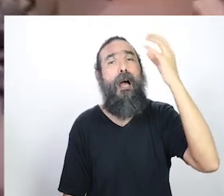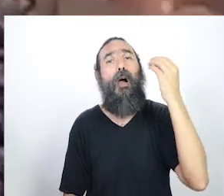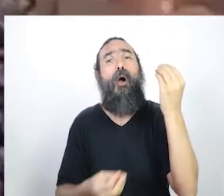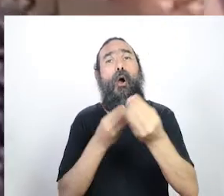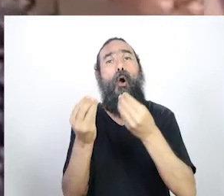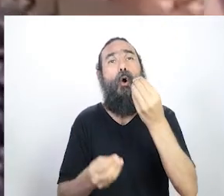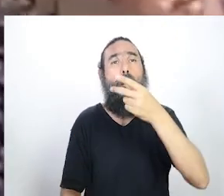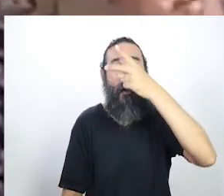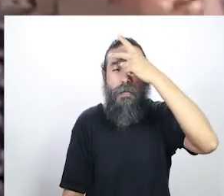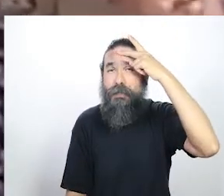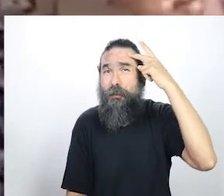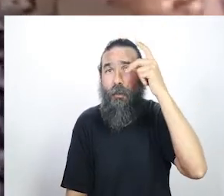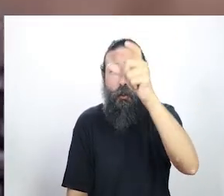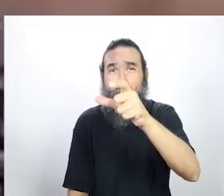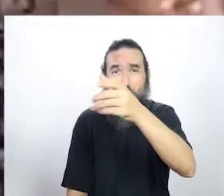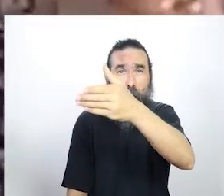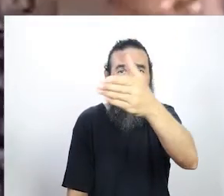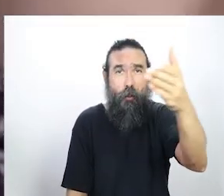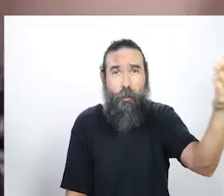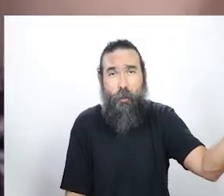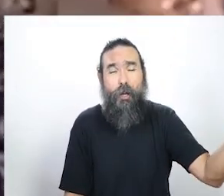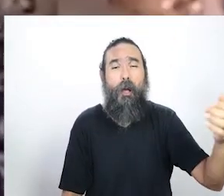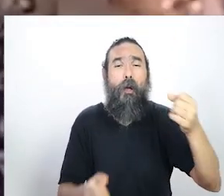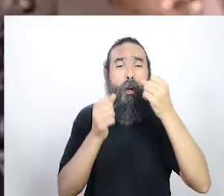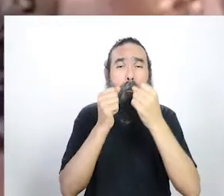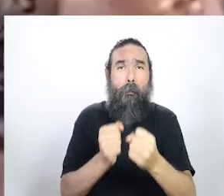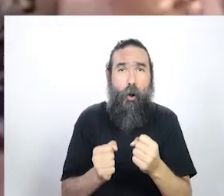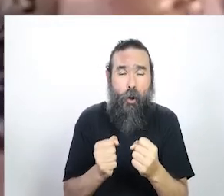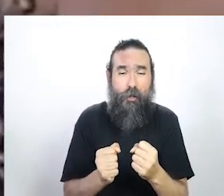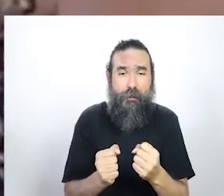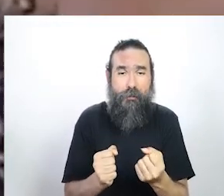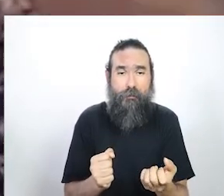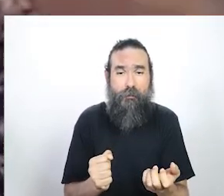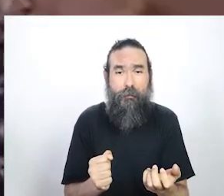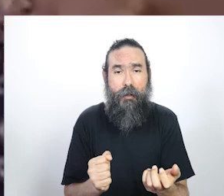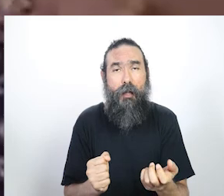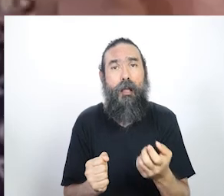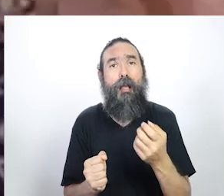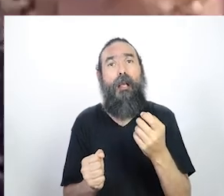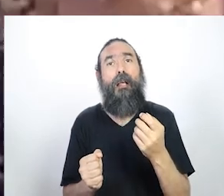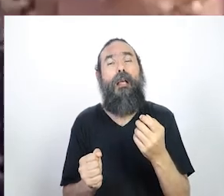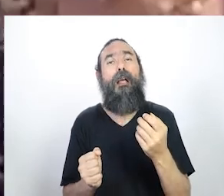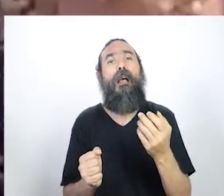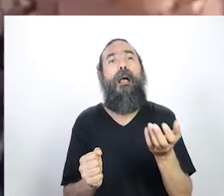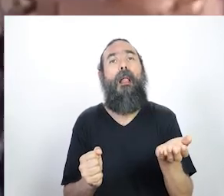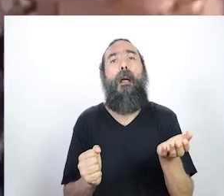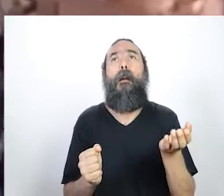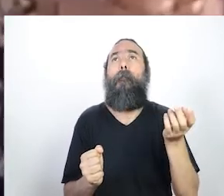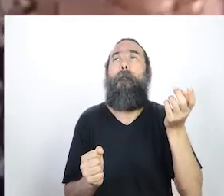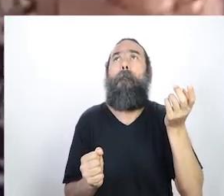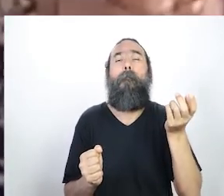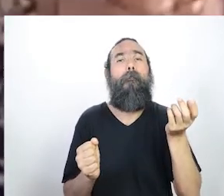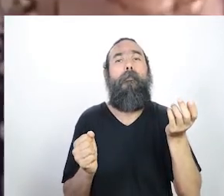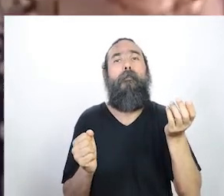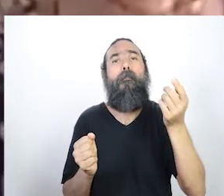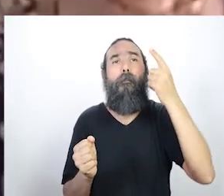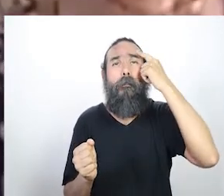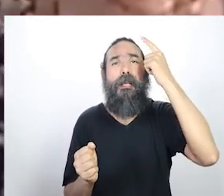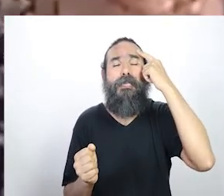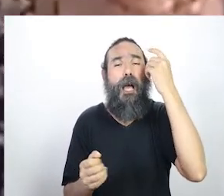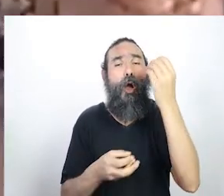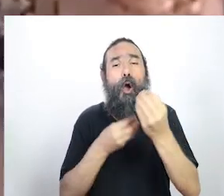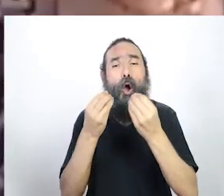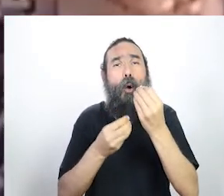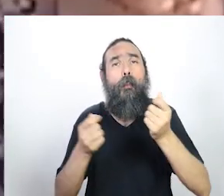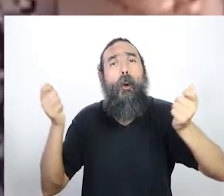partir dos seus lugares, das suas comunidades, das suas casas, das suas vidas, dos seus lugares de poder, dos lugares